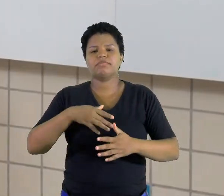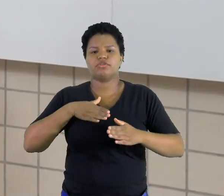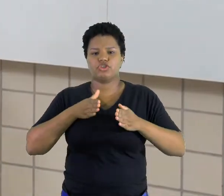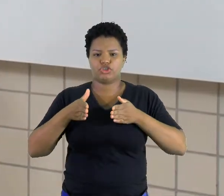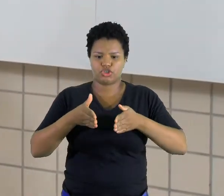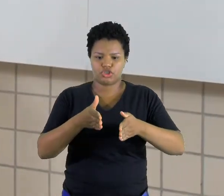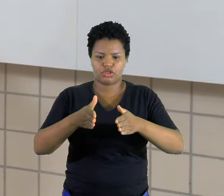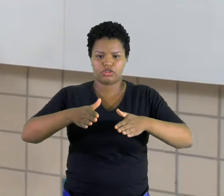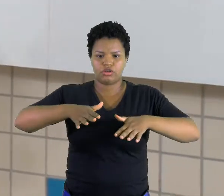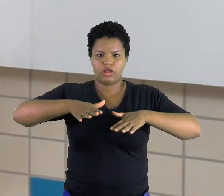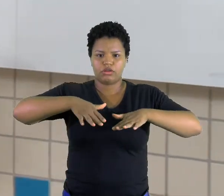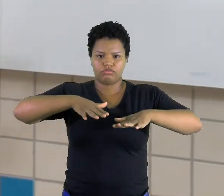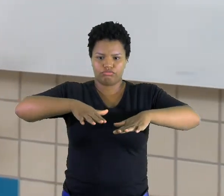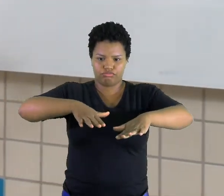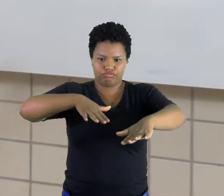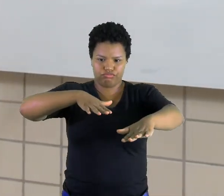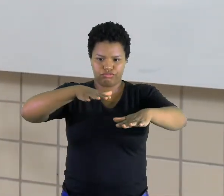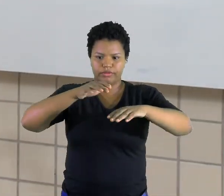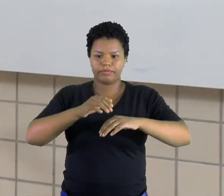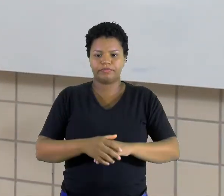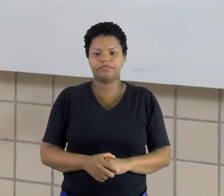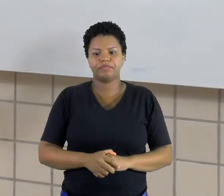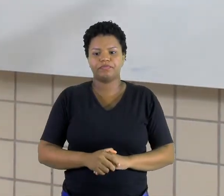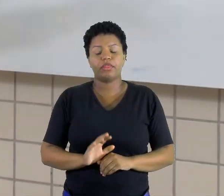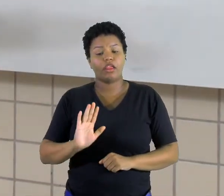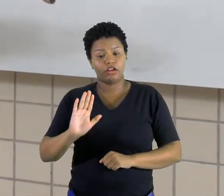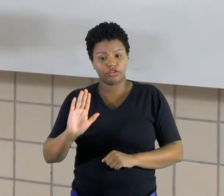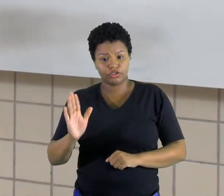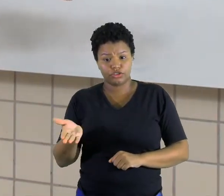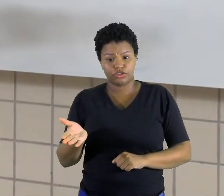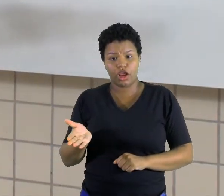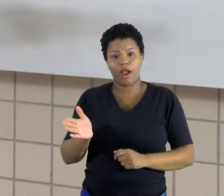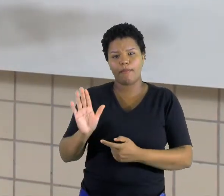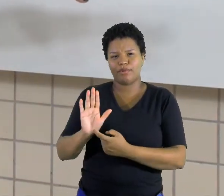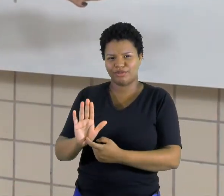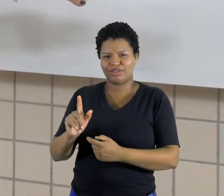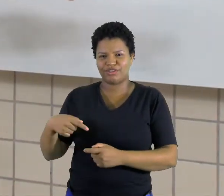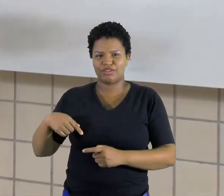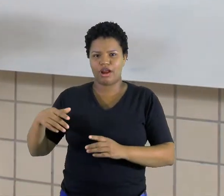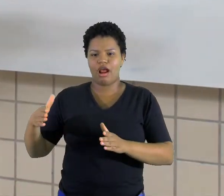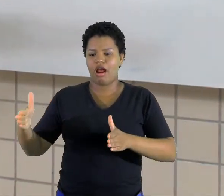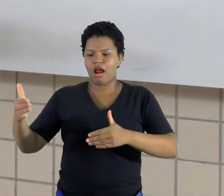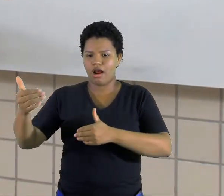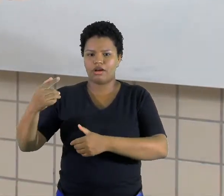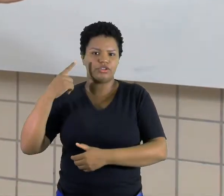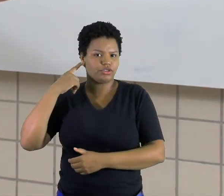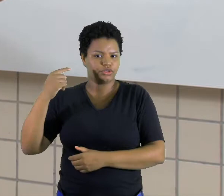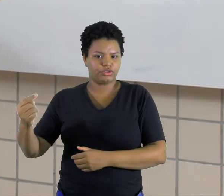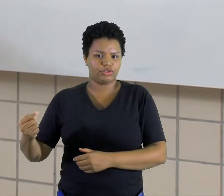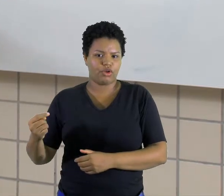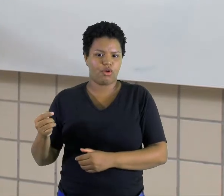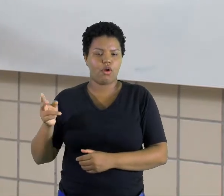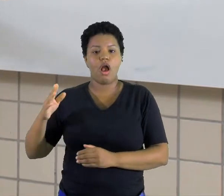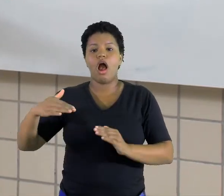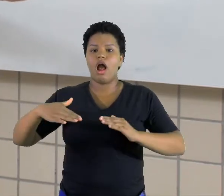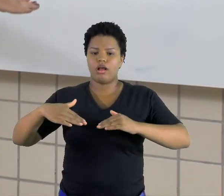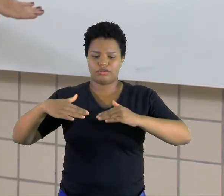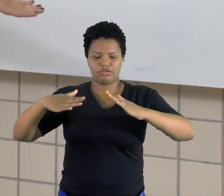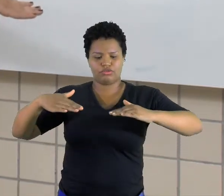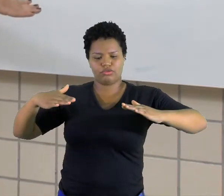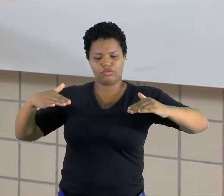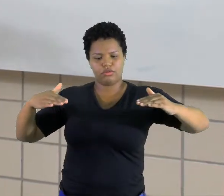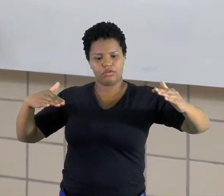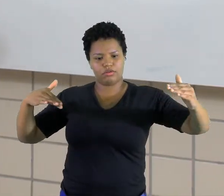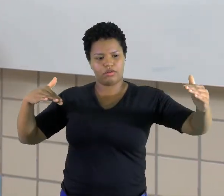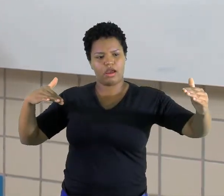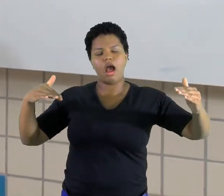passada eu mostrei para vocês um exemplo de uma onda longitudinal, que coloquei uma caixa de som, né? Que as ondas vão na mesma direção até o